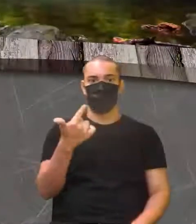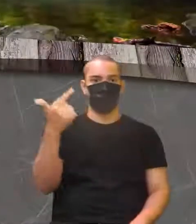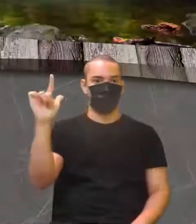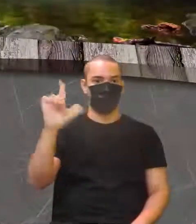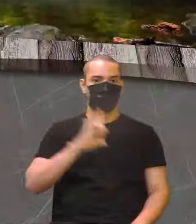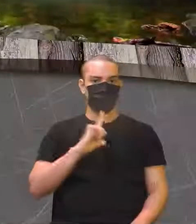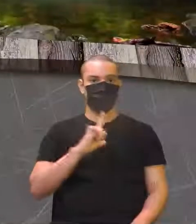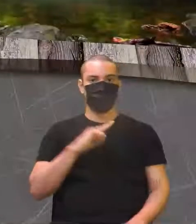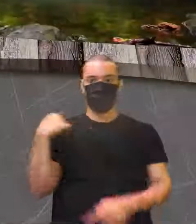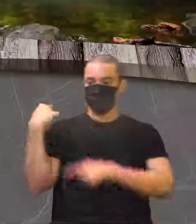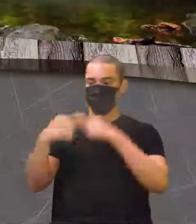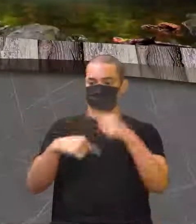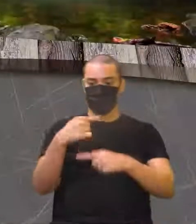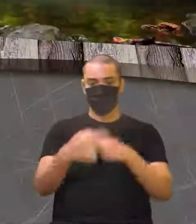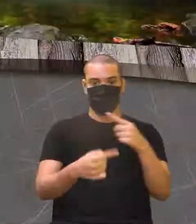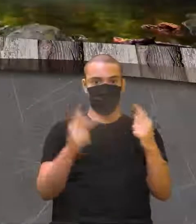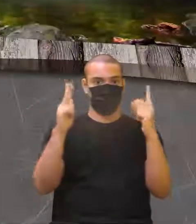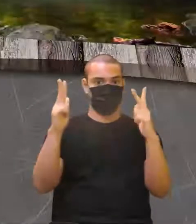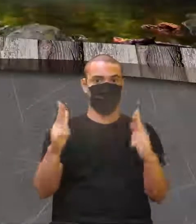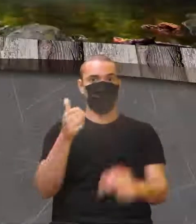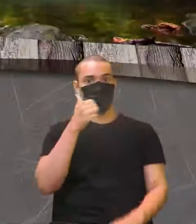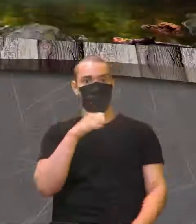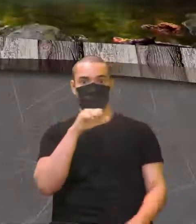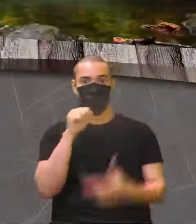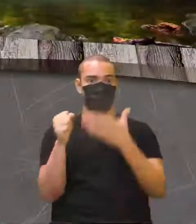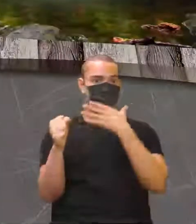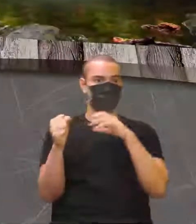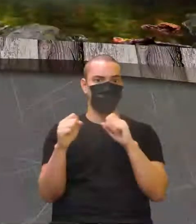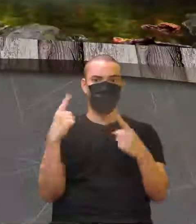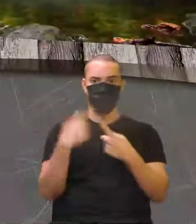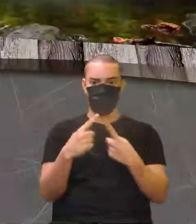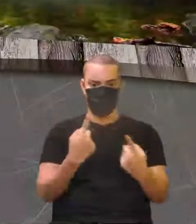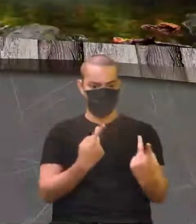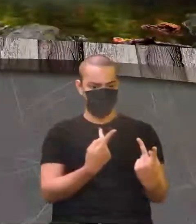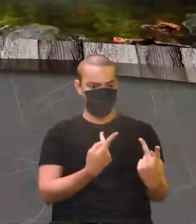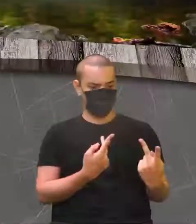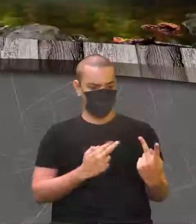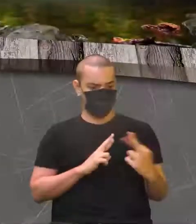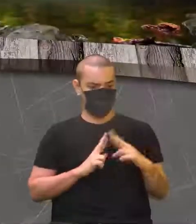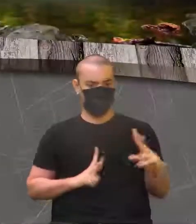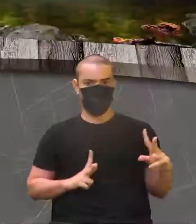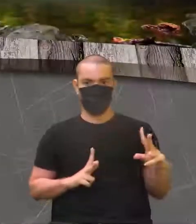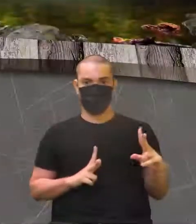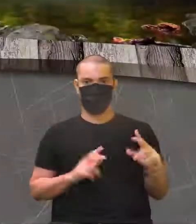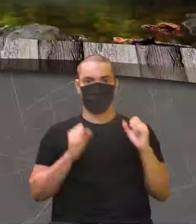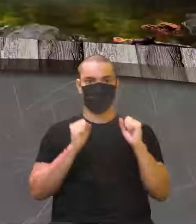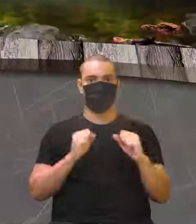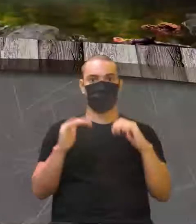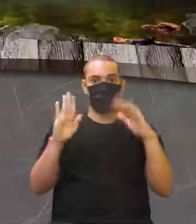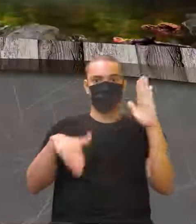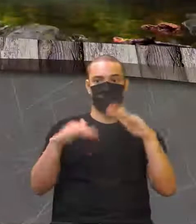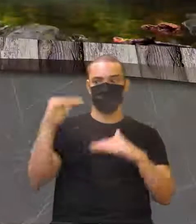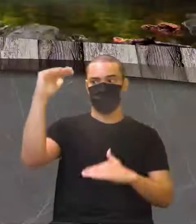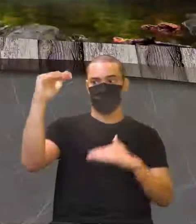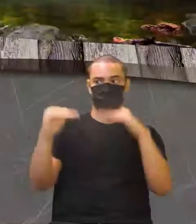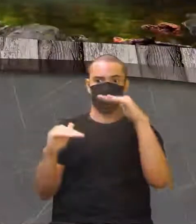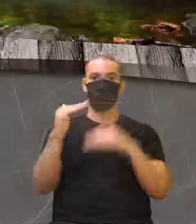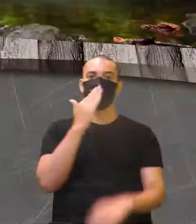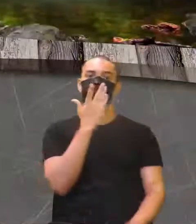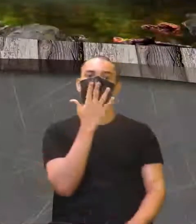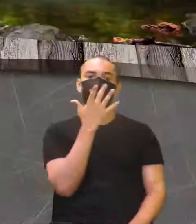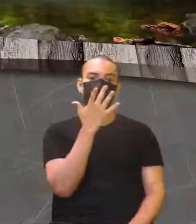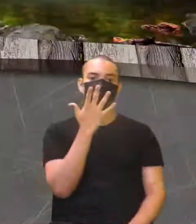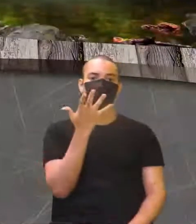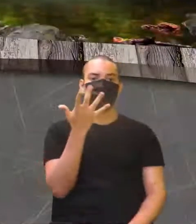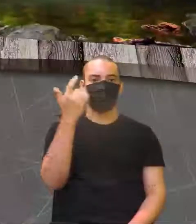da mesma genética do meu pai e da minha mãe, e o meu irmão também. E por que a gente é diferente? Pode ter diferença de estatura, exatamente, cor da pele, tipo